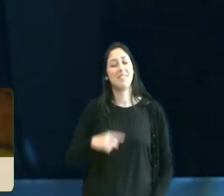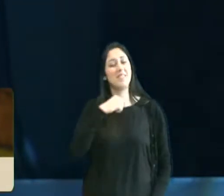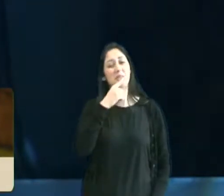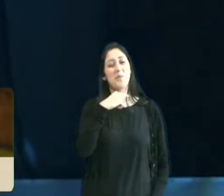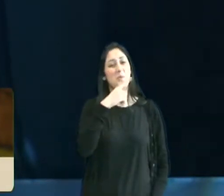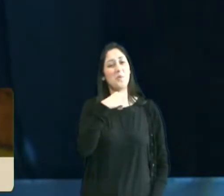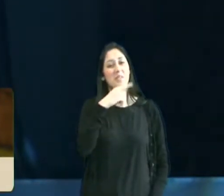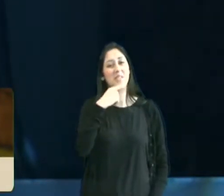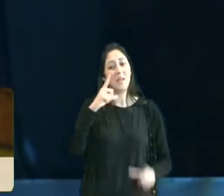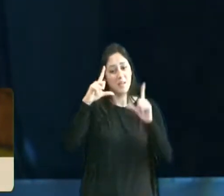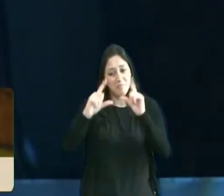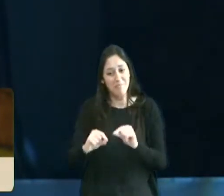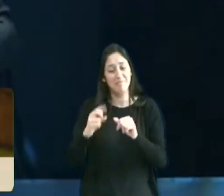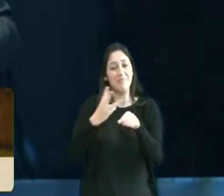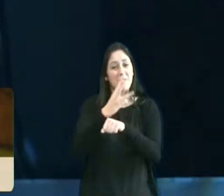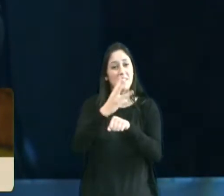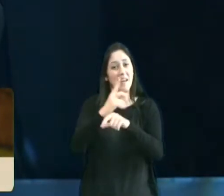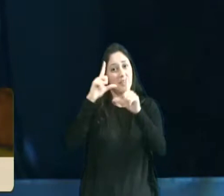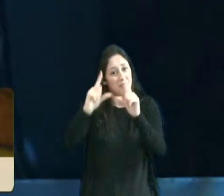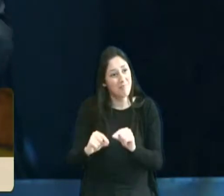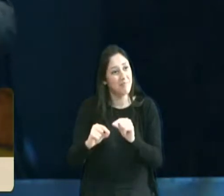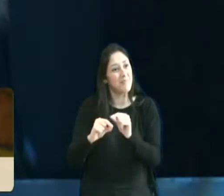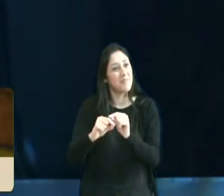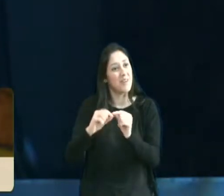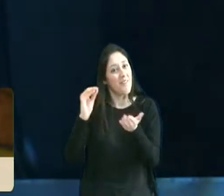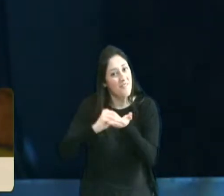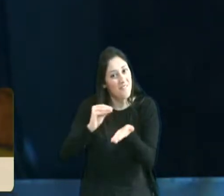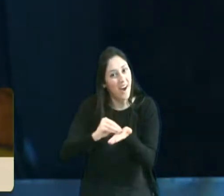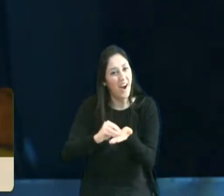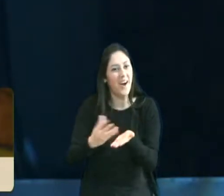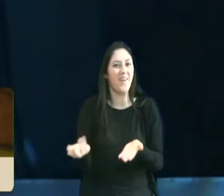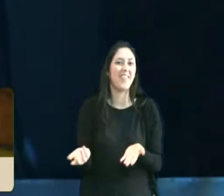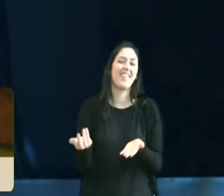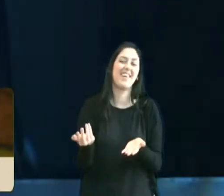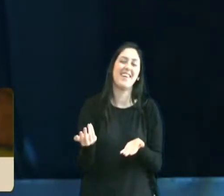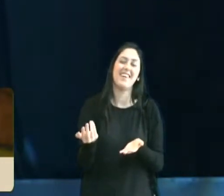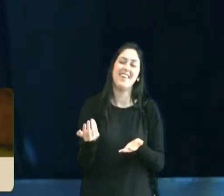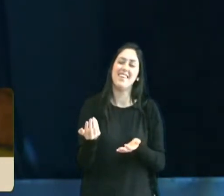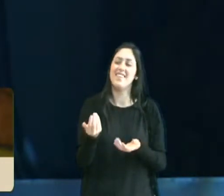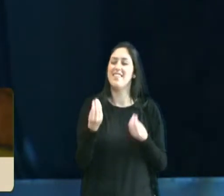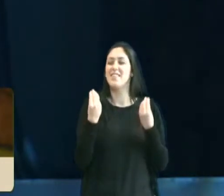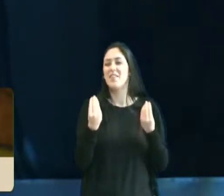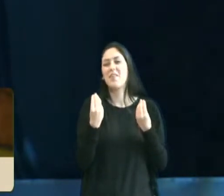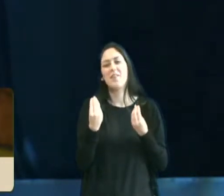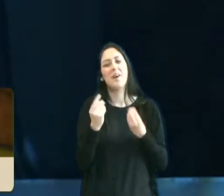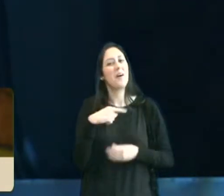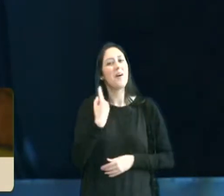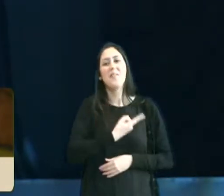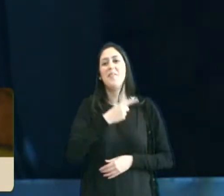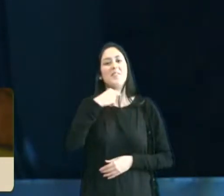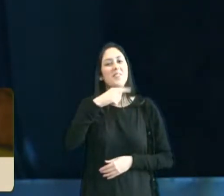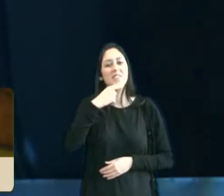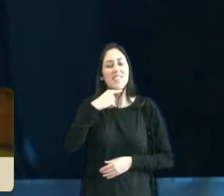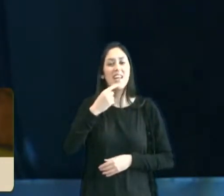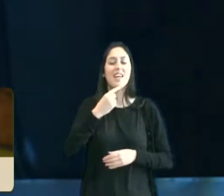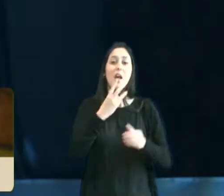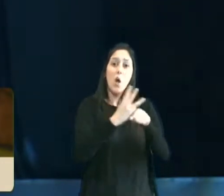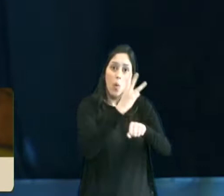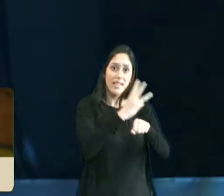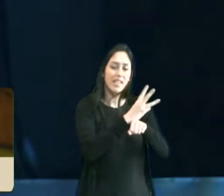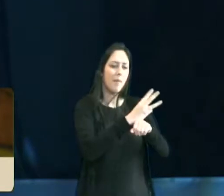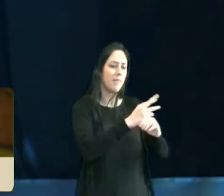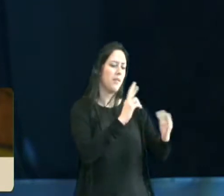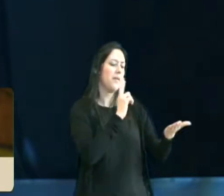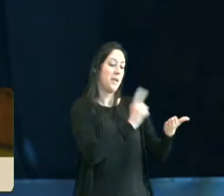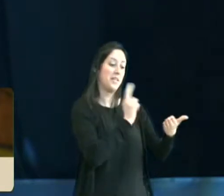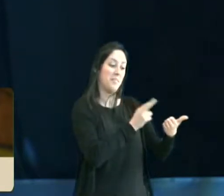vida a multidão representa para a gente as demandas que não terminam. A gente faz, responde, ajuda, mas